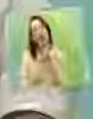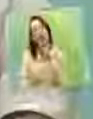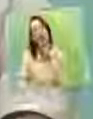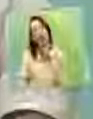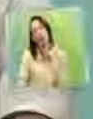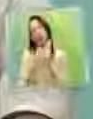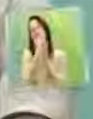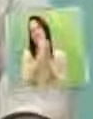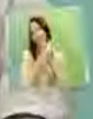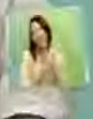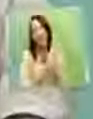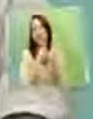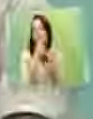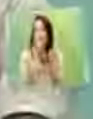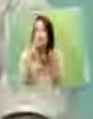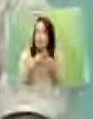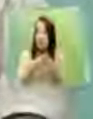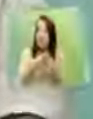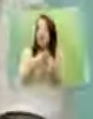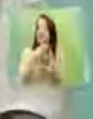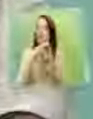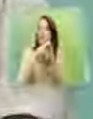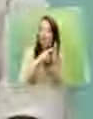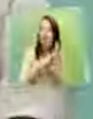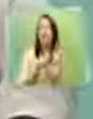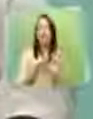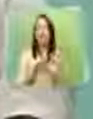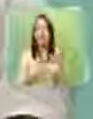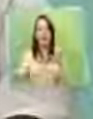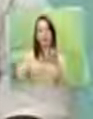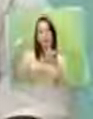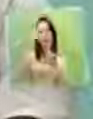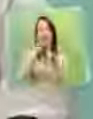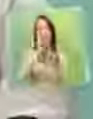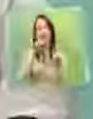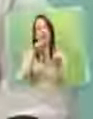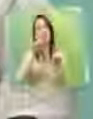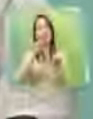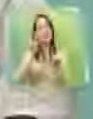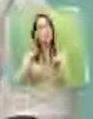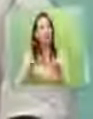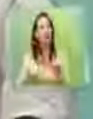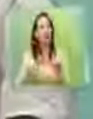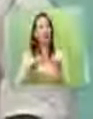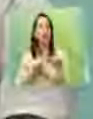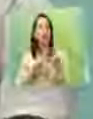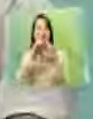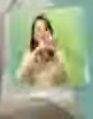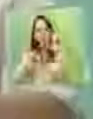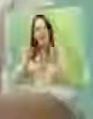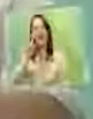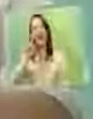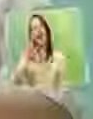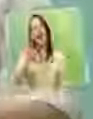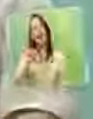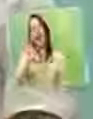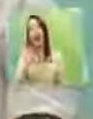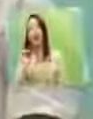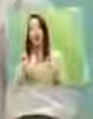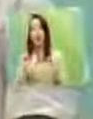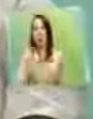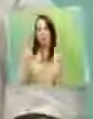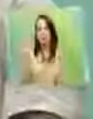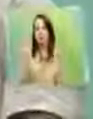textos normalmente não são longos, muito mais do que uma imagem. A imagem, o gráfico, a imagem aparece mais na prova, nas questões mais voltadas